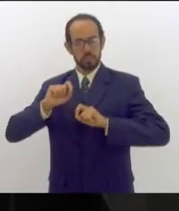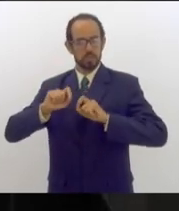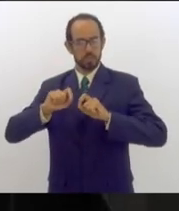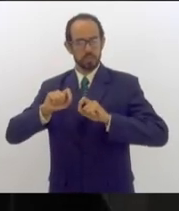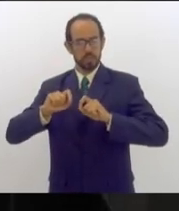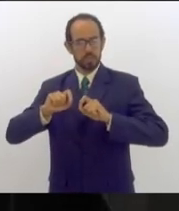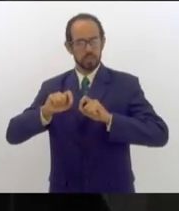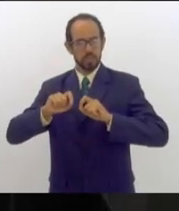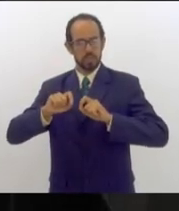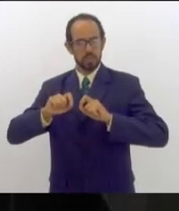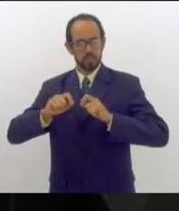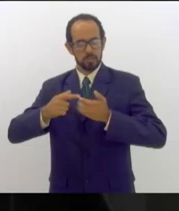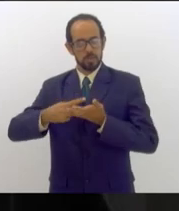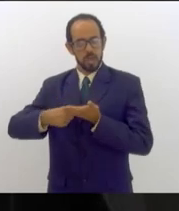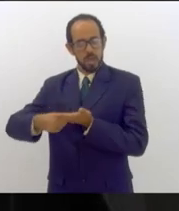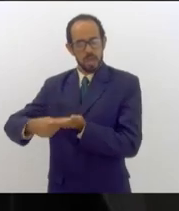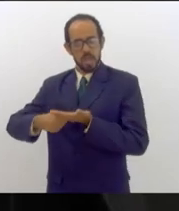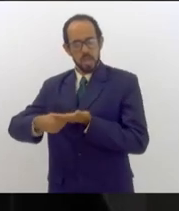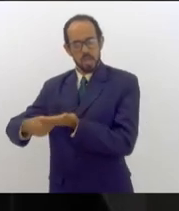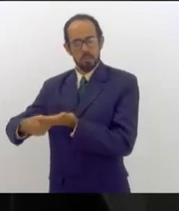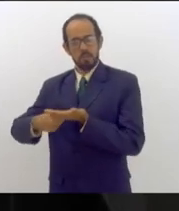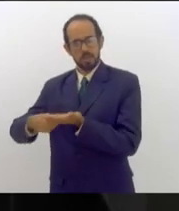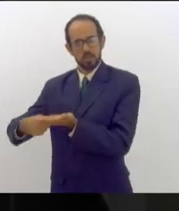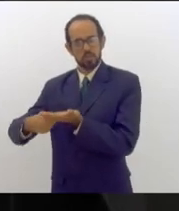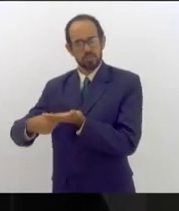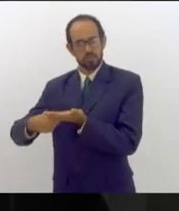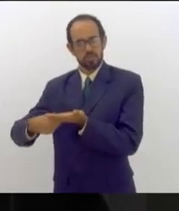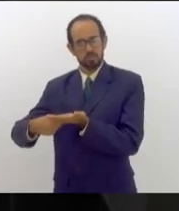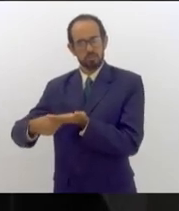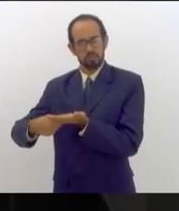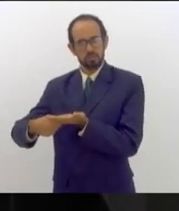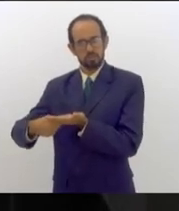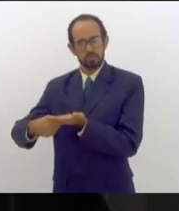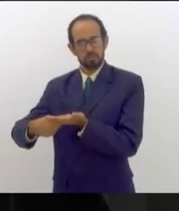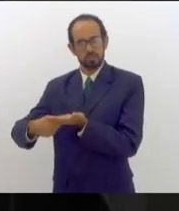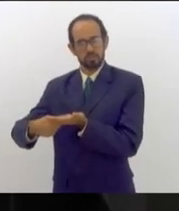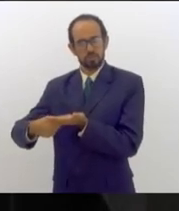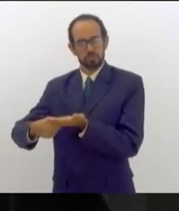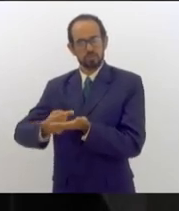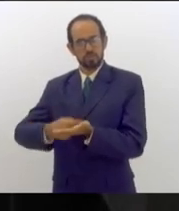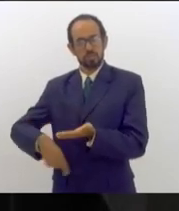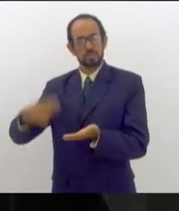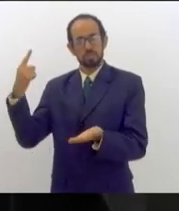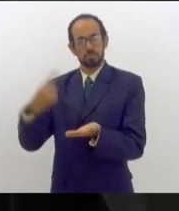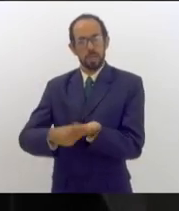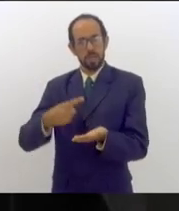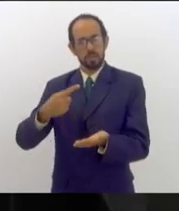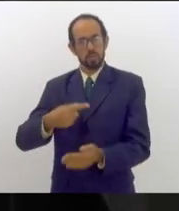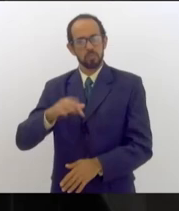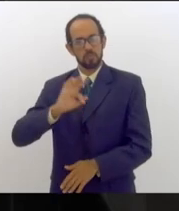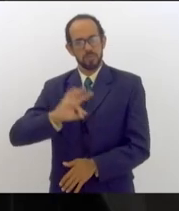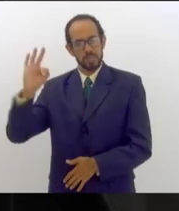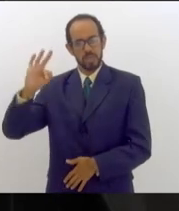uma repactuação entre aspas do pacto federativo